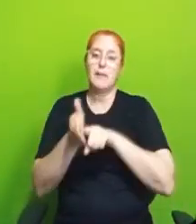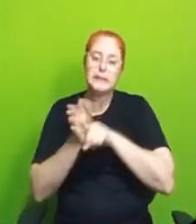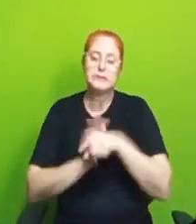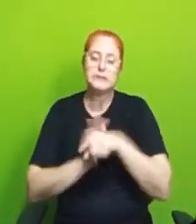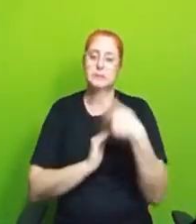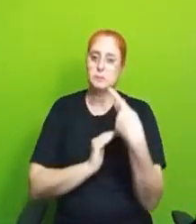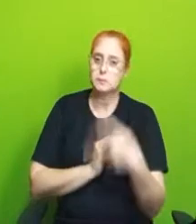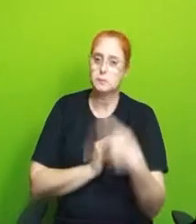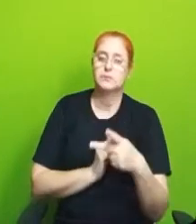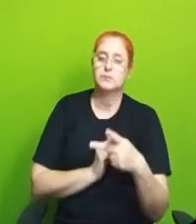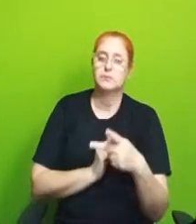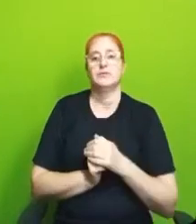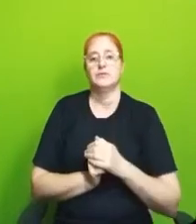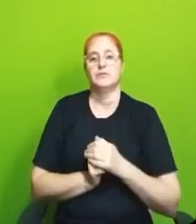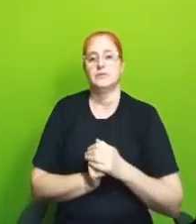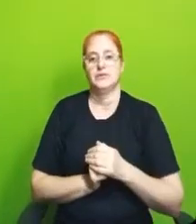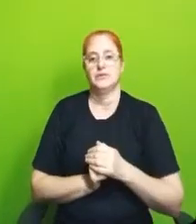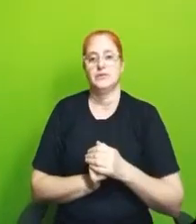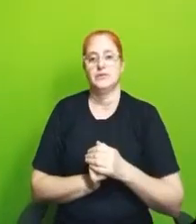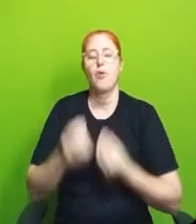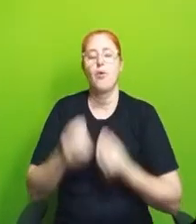os achados assim, da pesquisa.